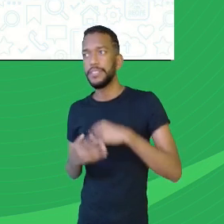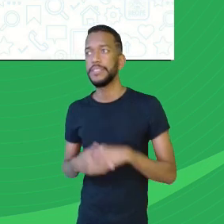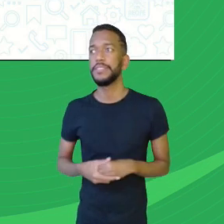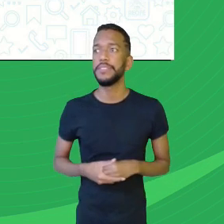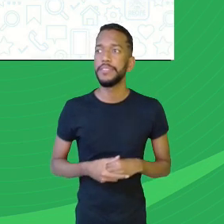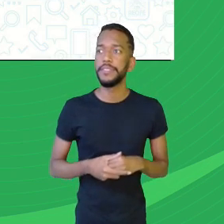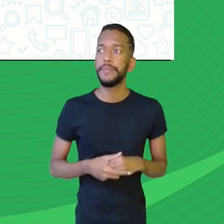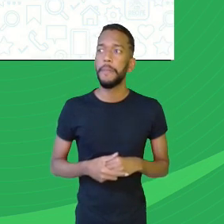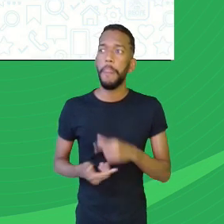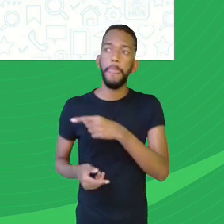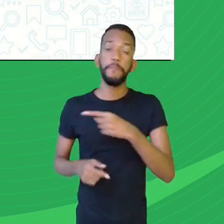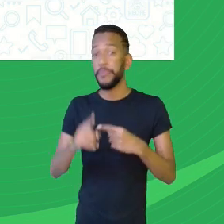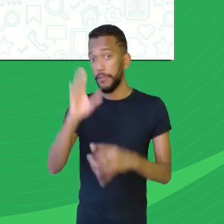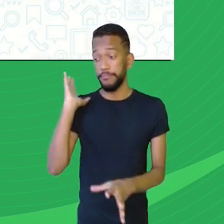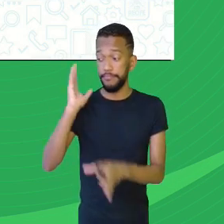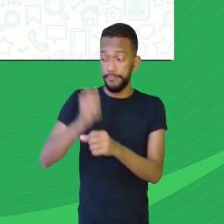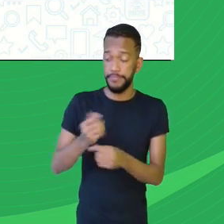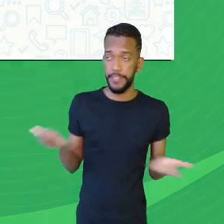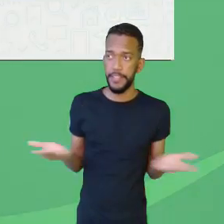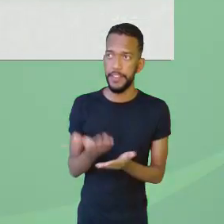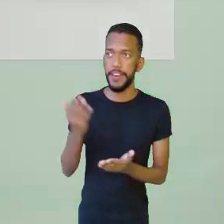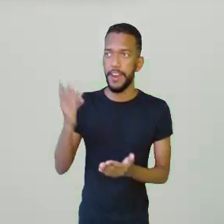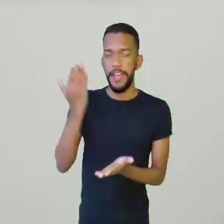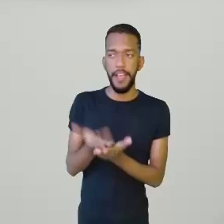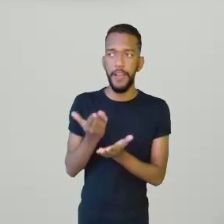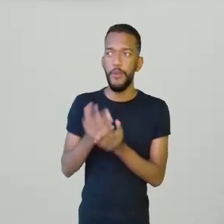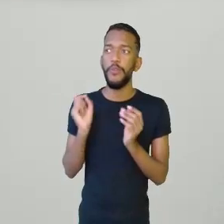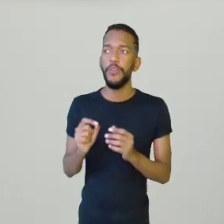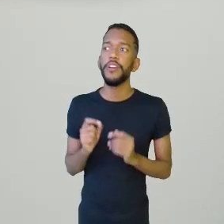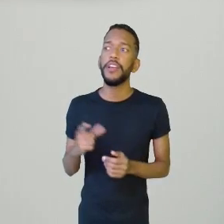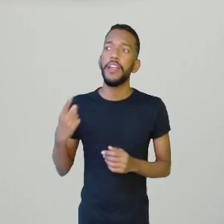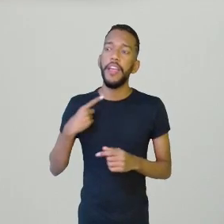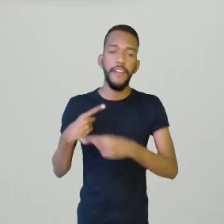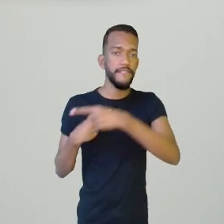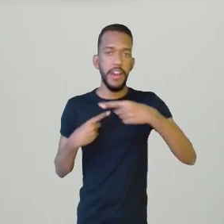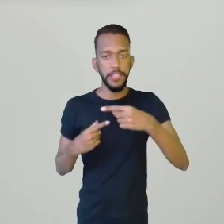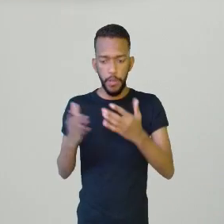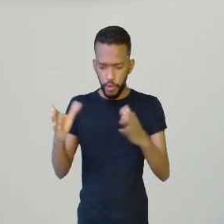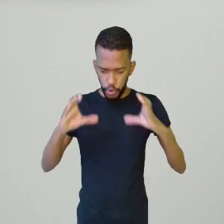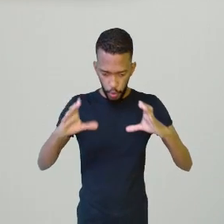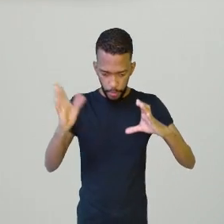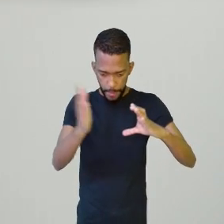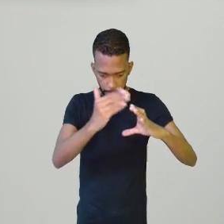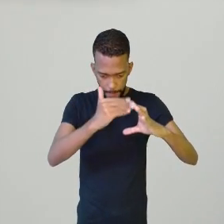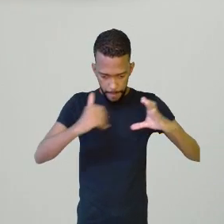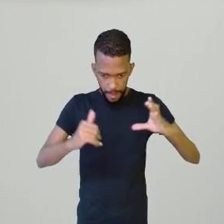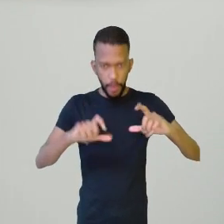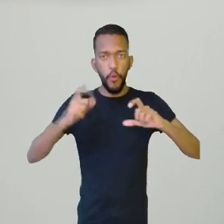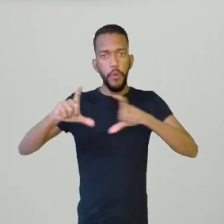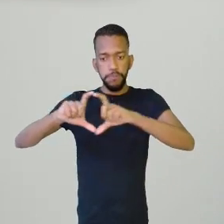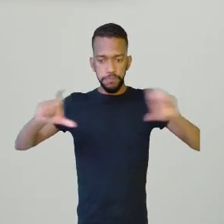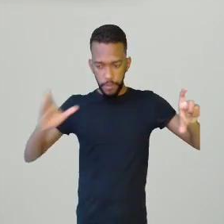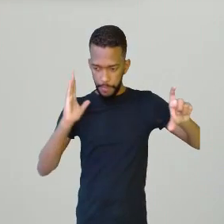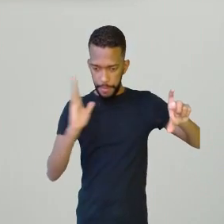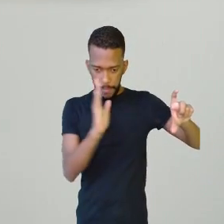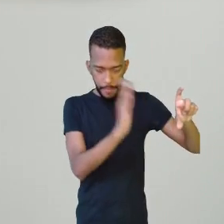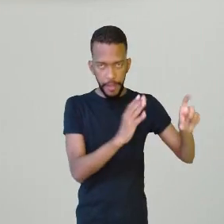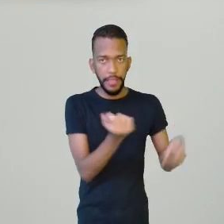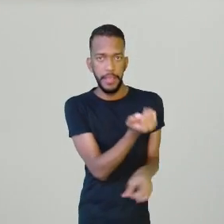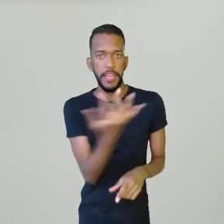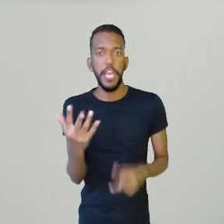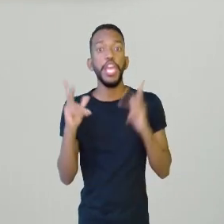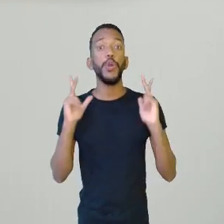E fração, relembrando a nossa aula, é a parte de um todo. E este todo é dividido